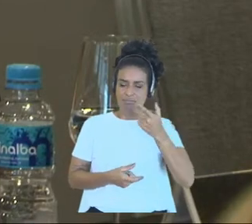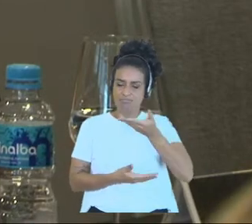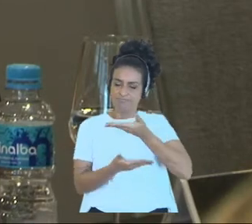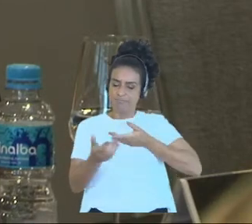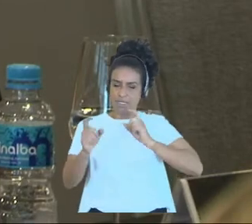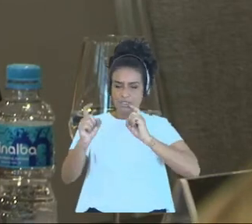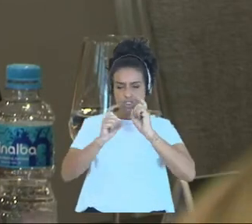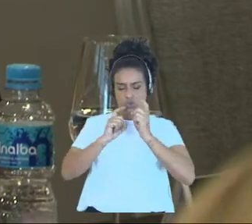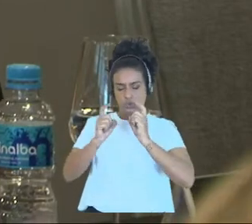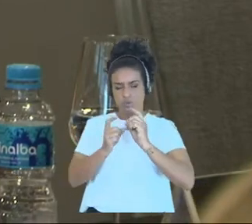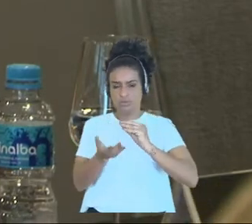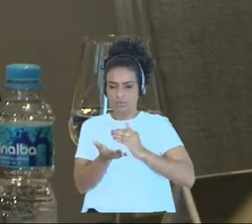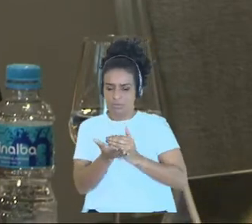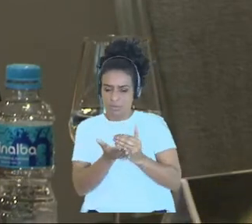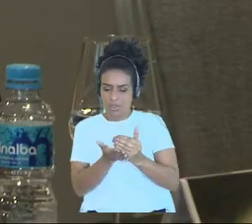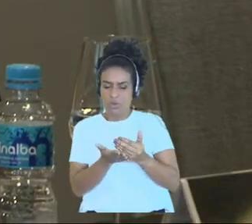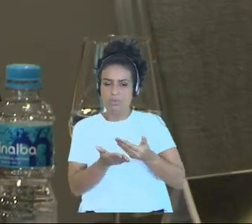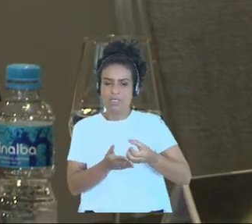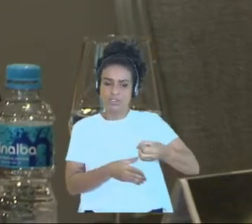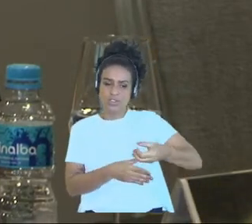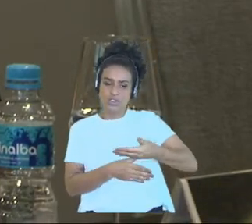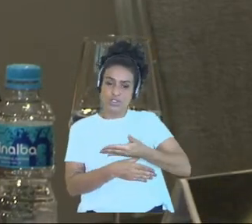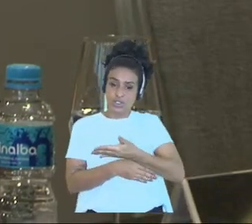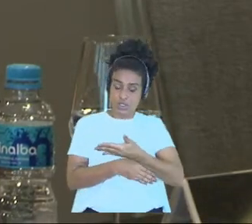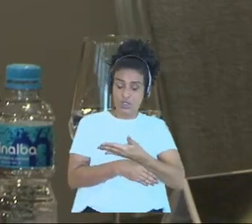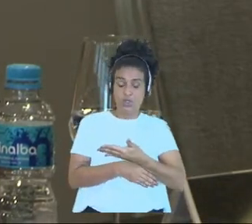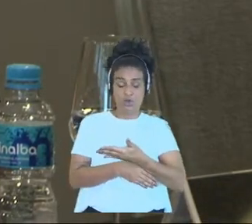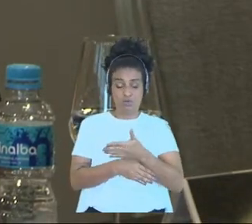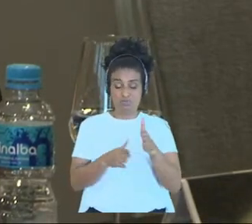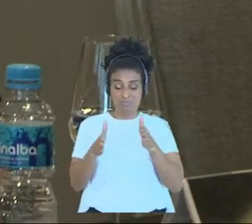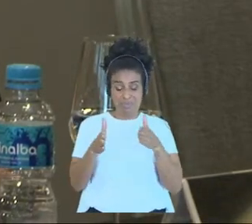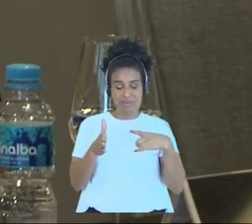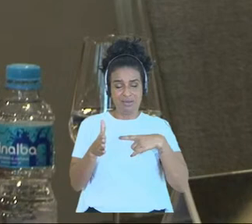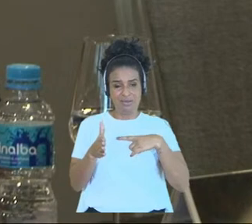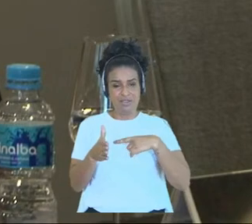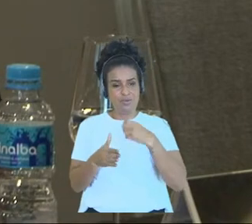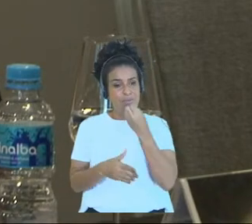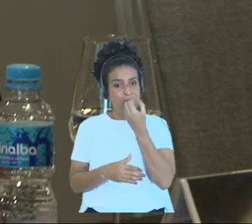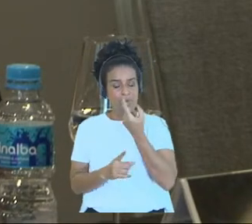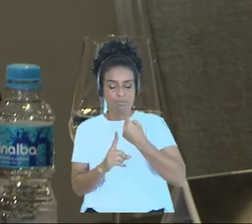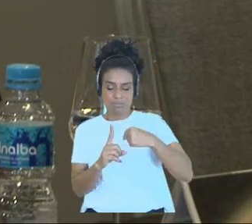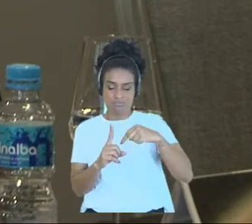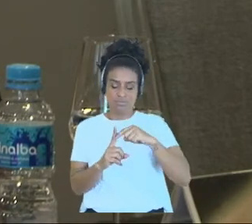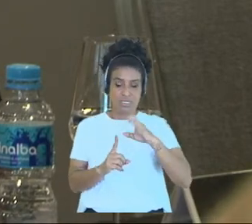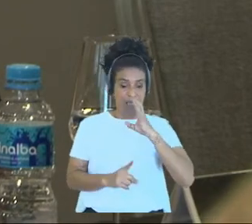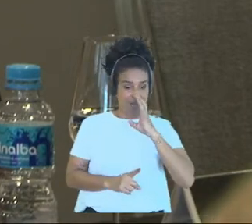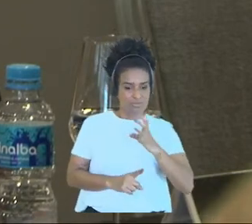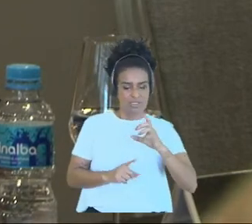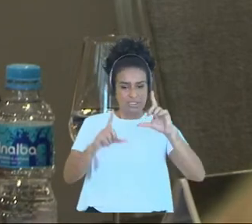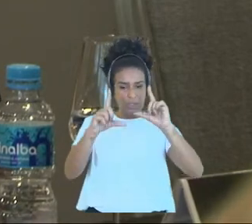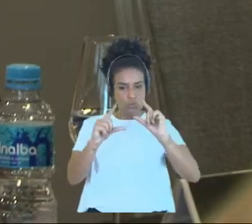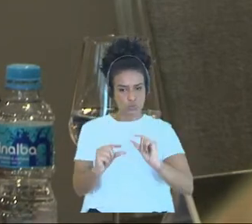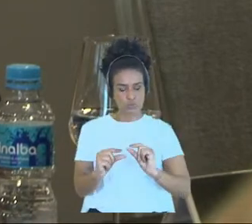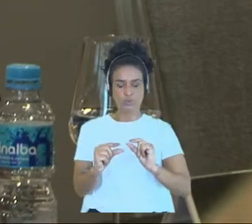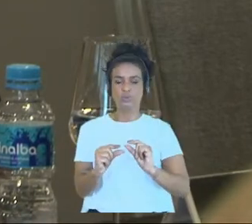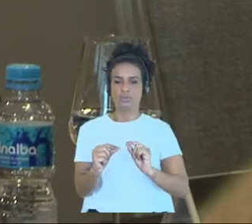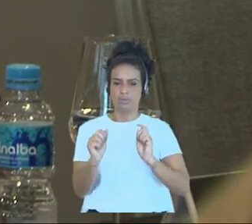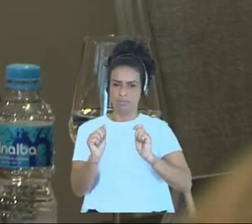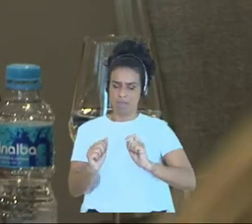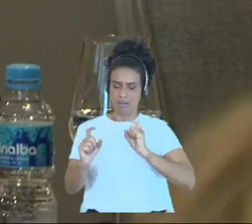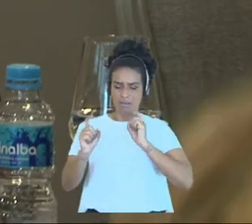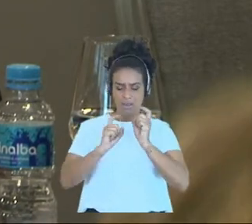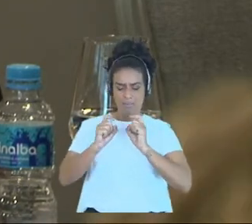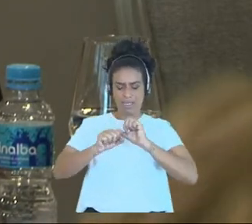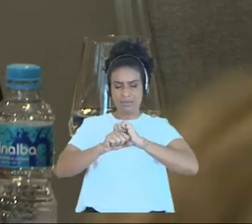comece de fato uma nova fase de mais propositiva, menos trocas de acusações, e que a gente tenha um debate um pouco